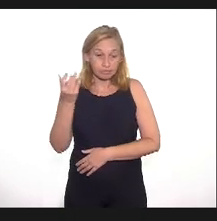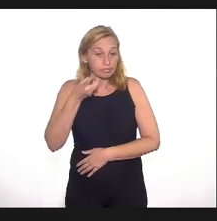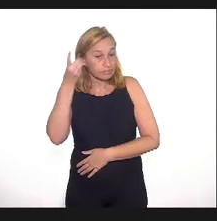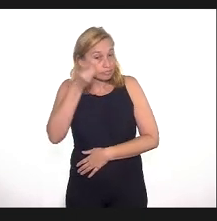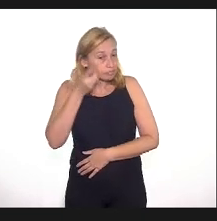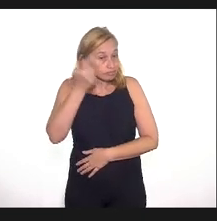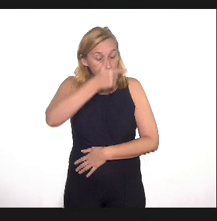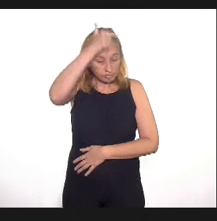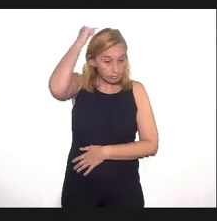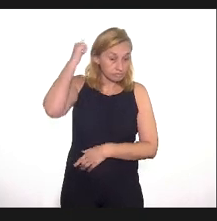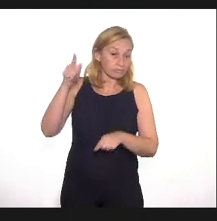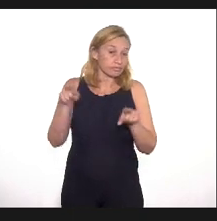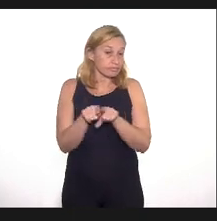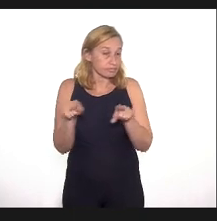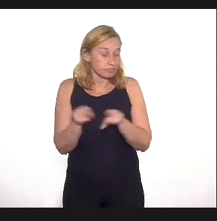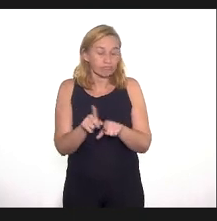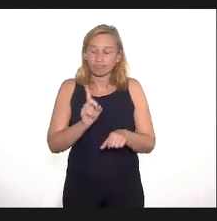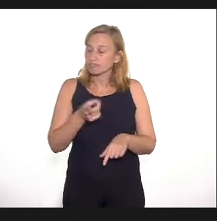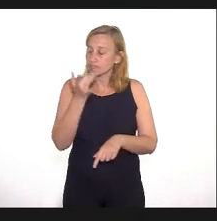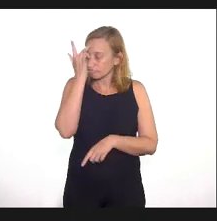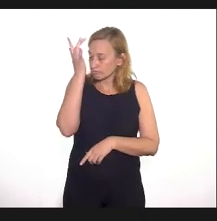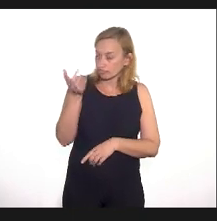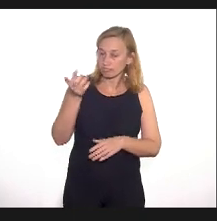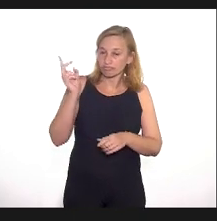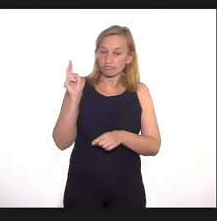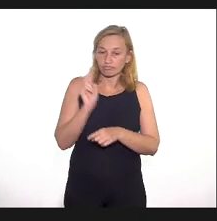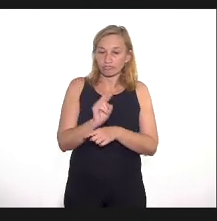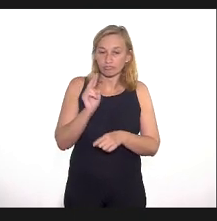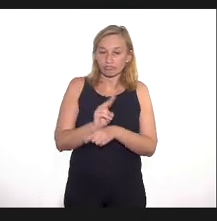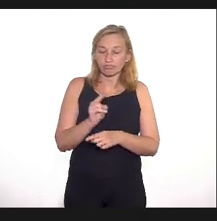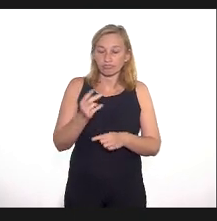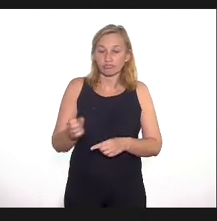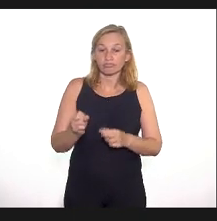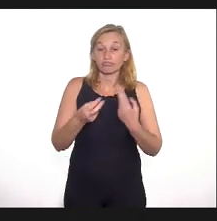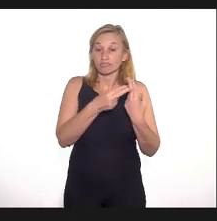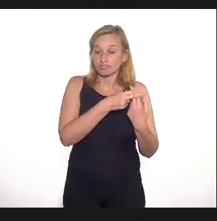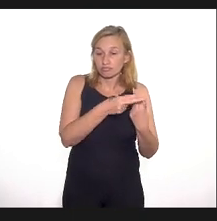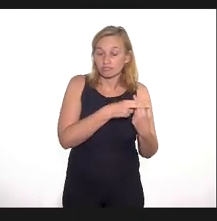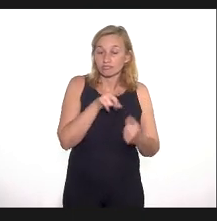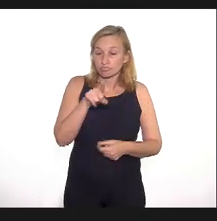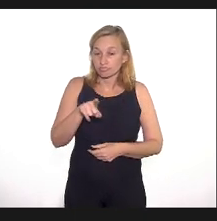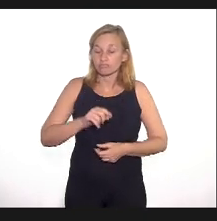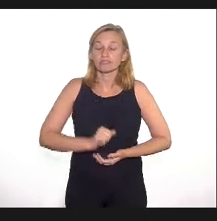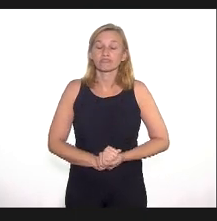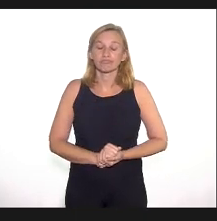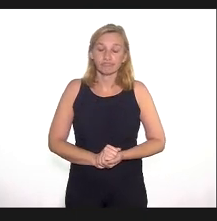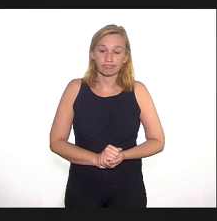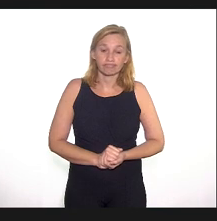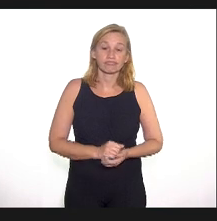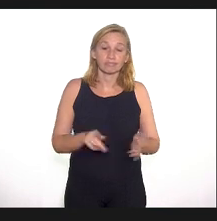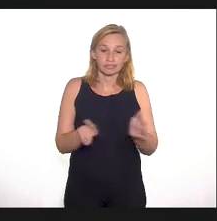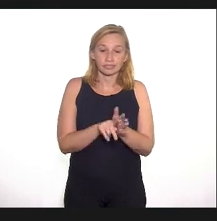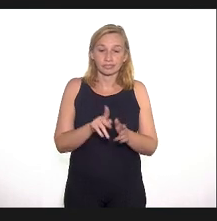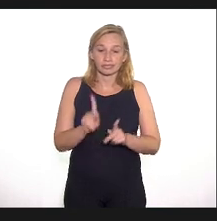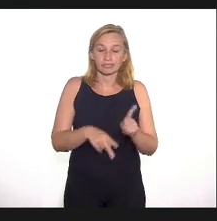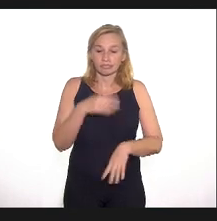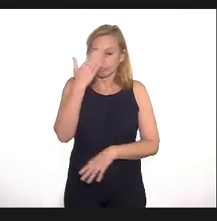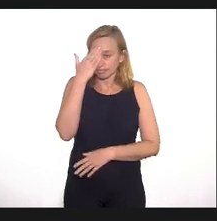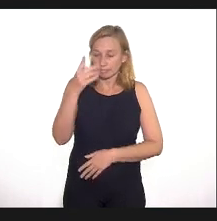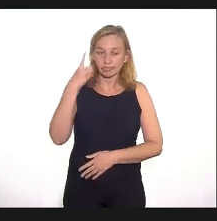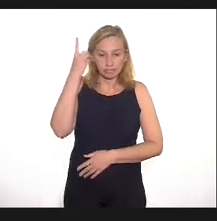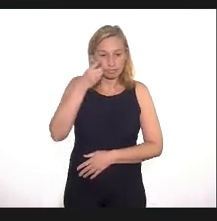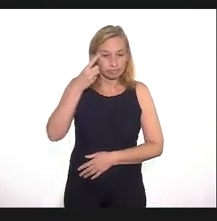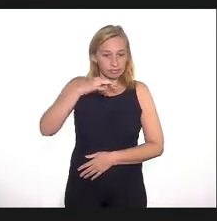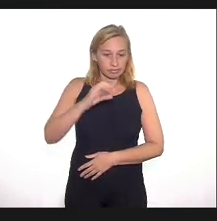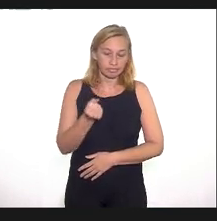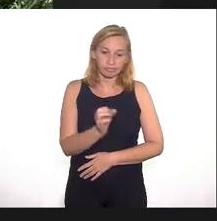Luiz Paulo também. Não é fácil defender o SUS, né, que está aí e que é do povo. Obrigada, deputada Marta